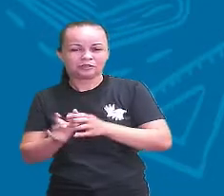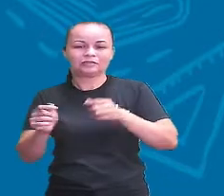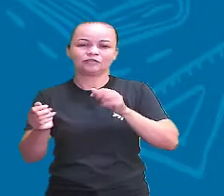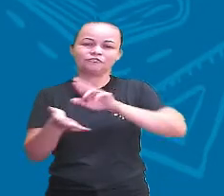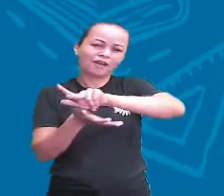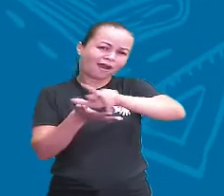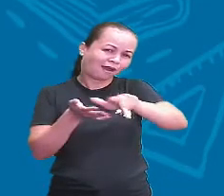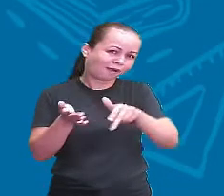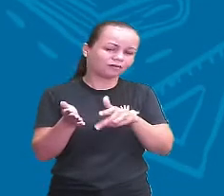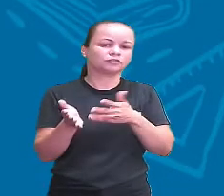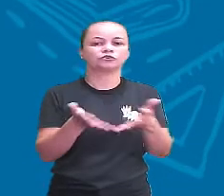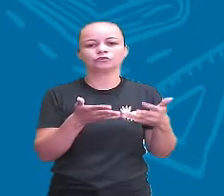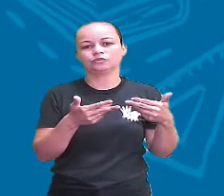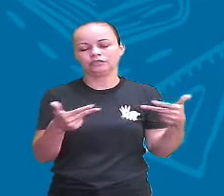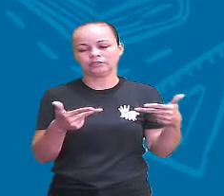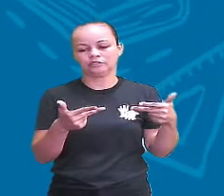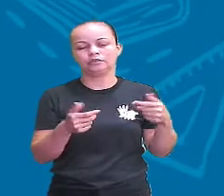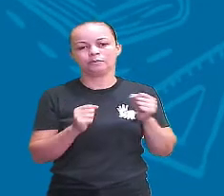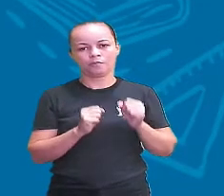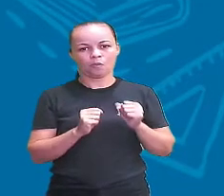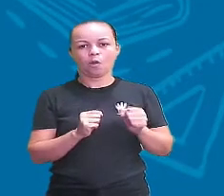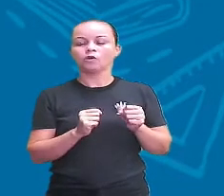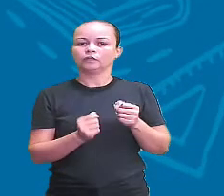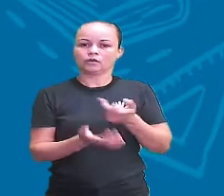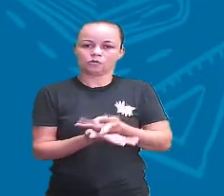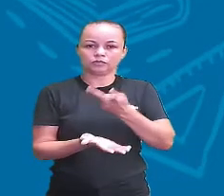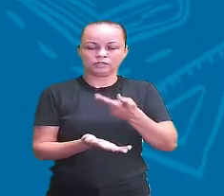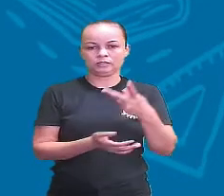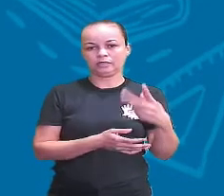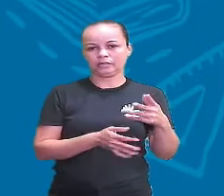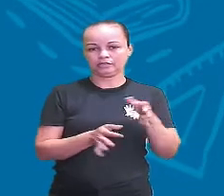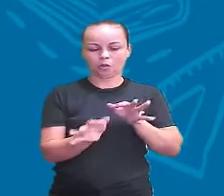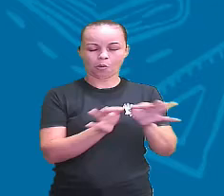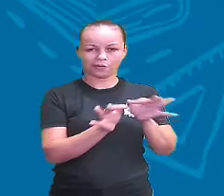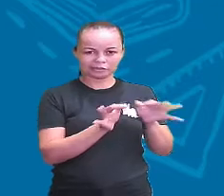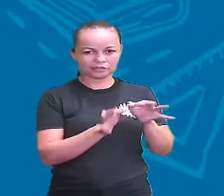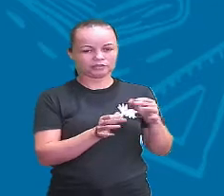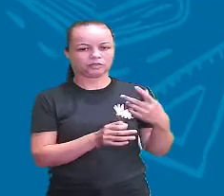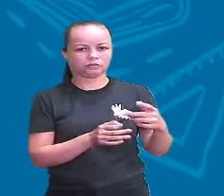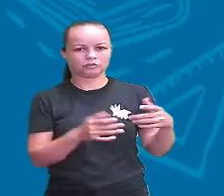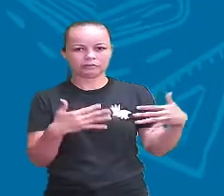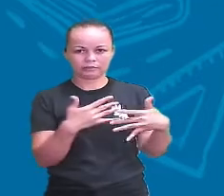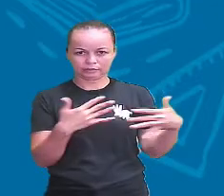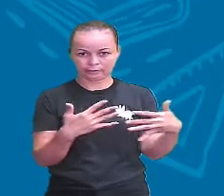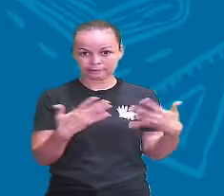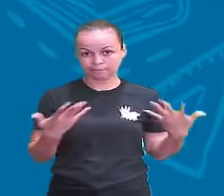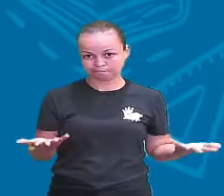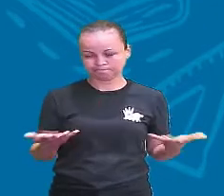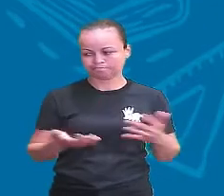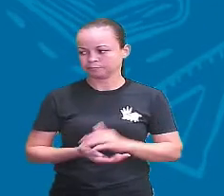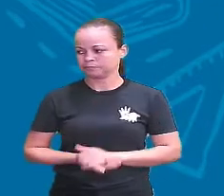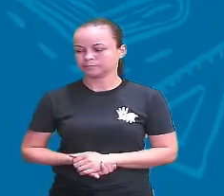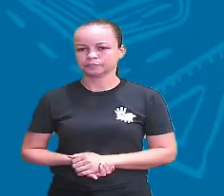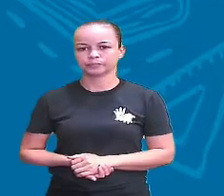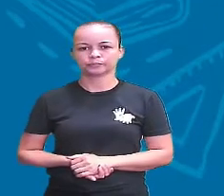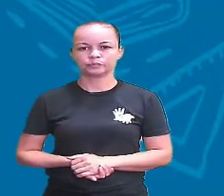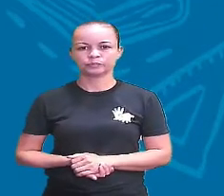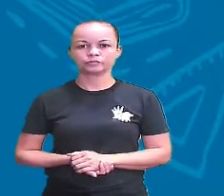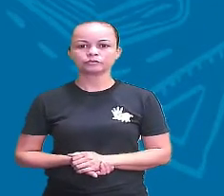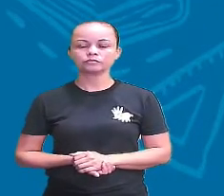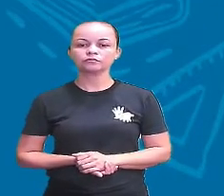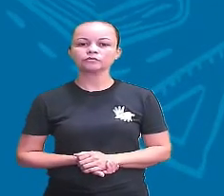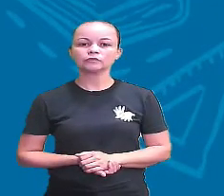desordenado pode causar, certo? Num crescimento não planejado de um espaço urbano, tá?